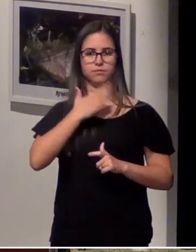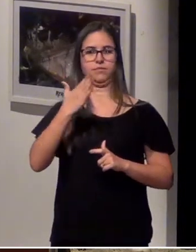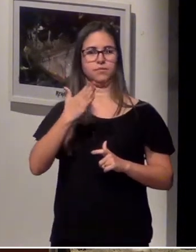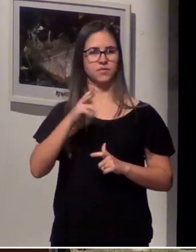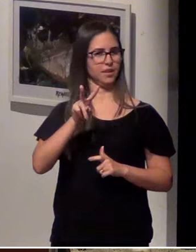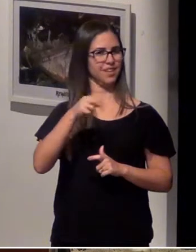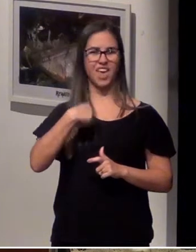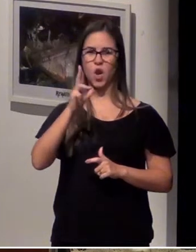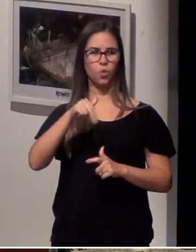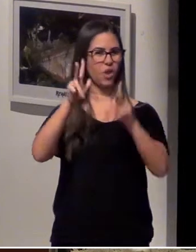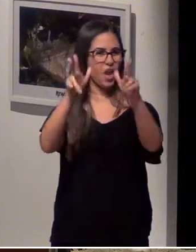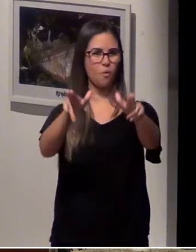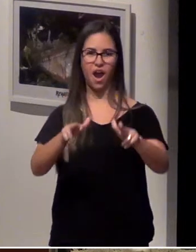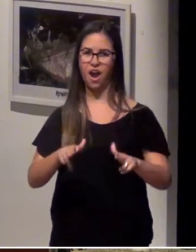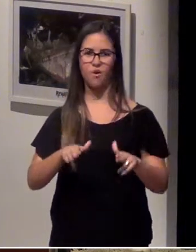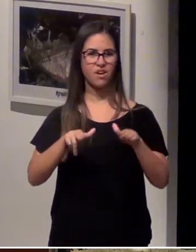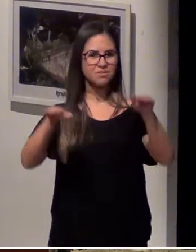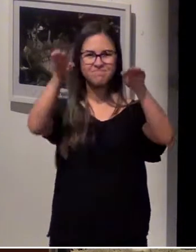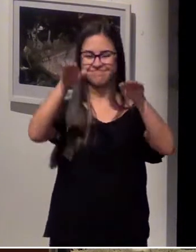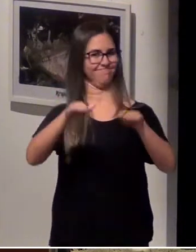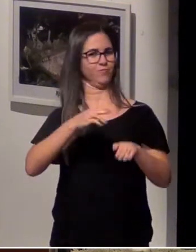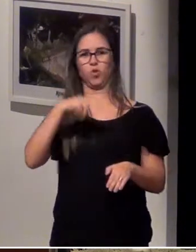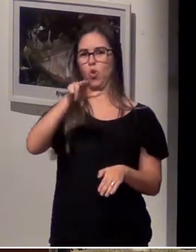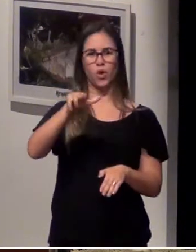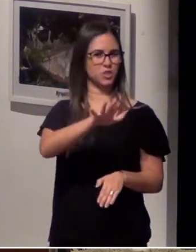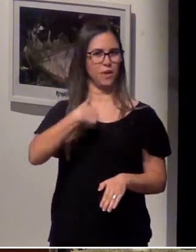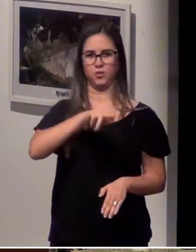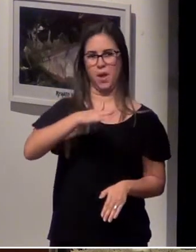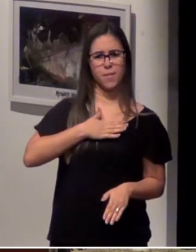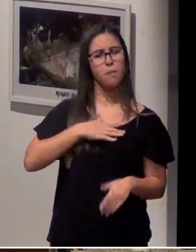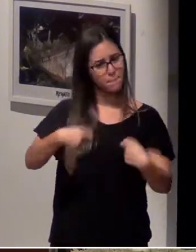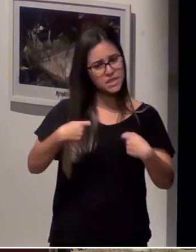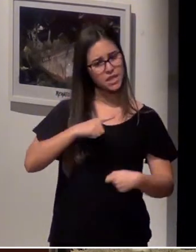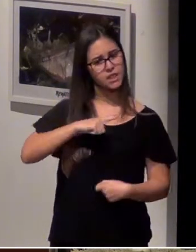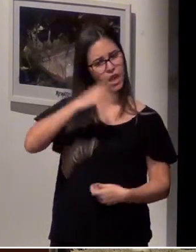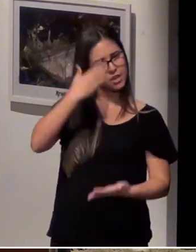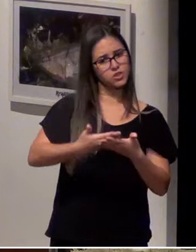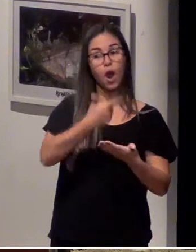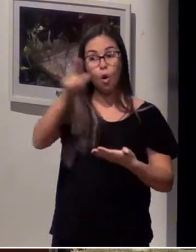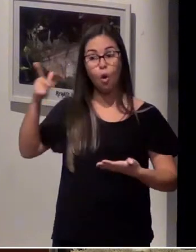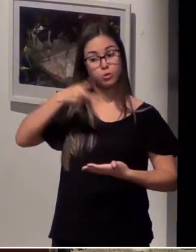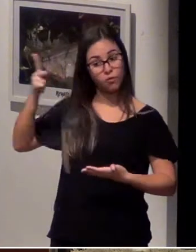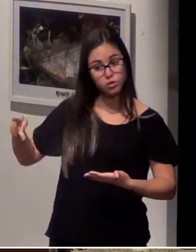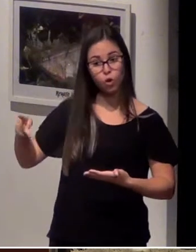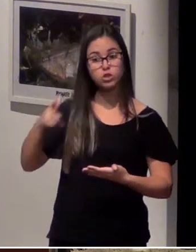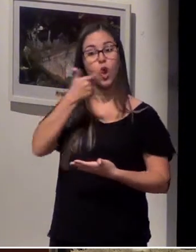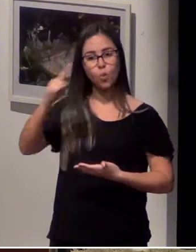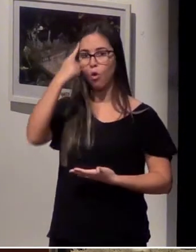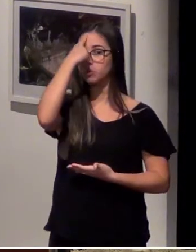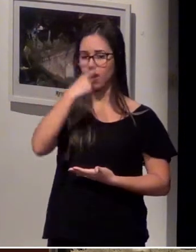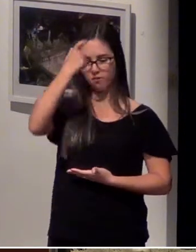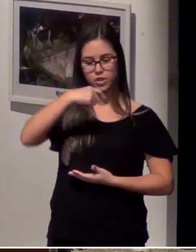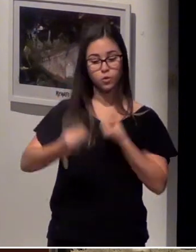pensam, eu nunca vou chegar lá, porque esse espaço não é meu. Mas precisa ter outros professores com outros